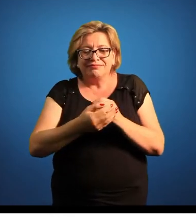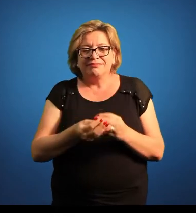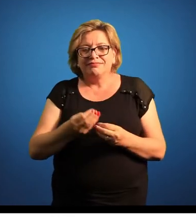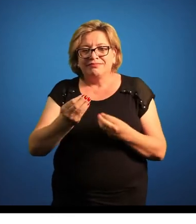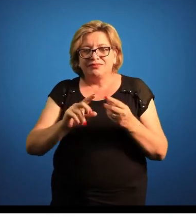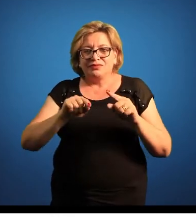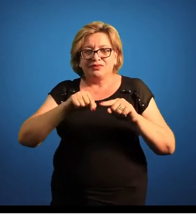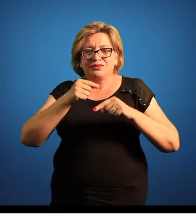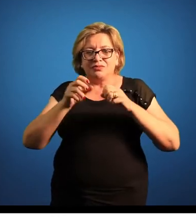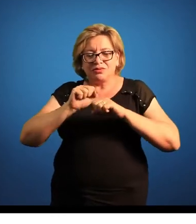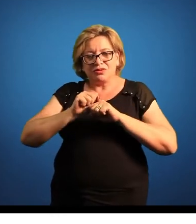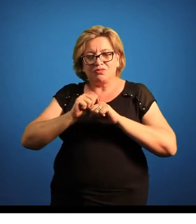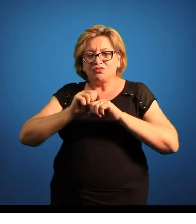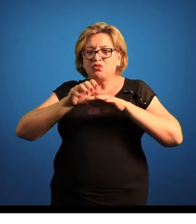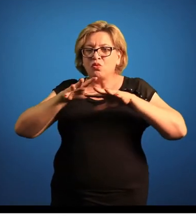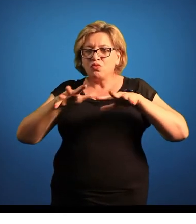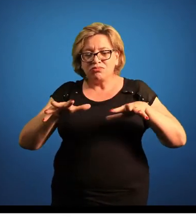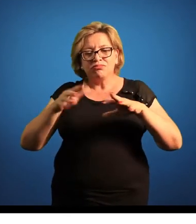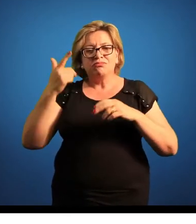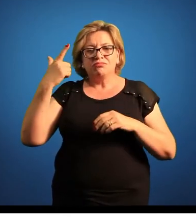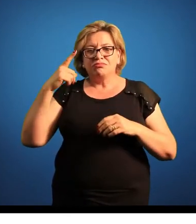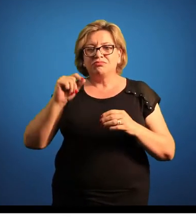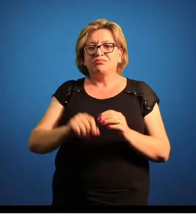e depois eles abrem novamente.